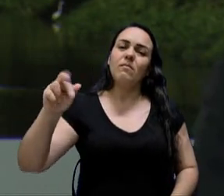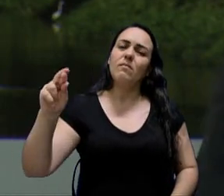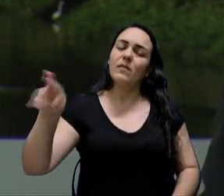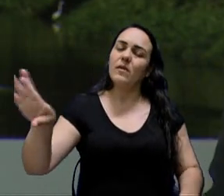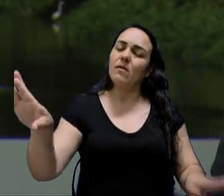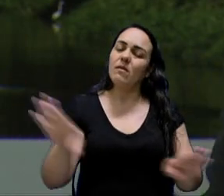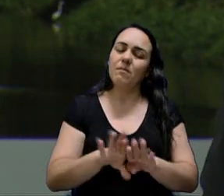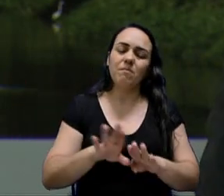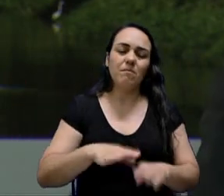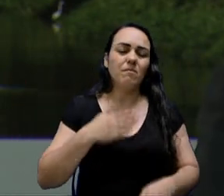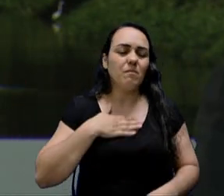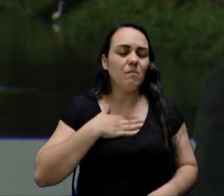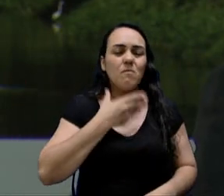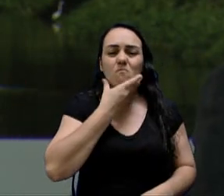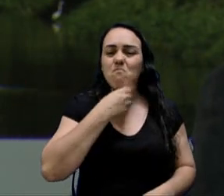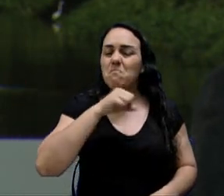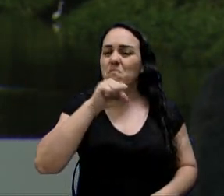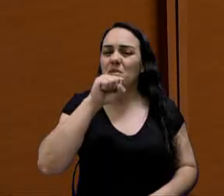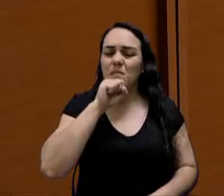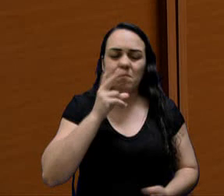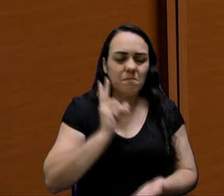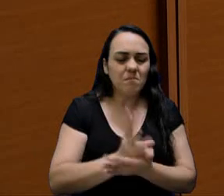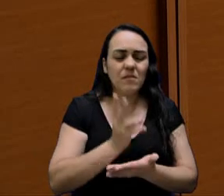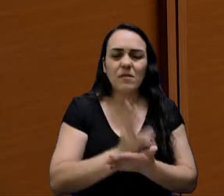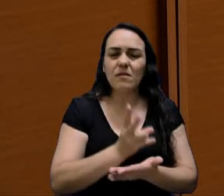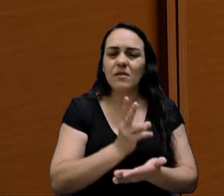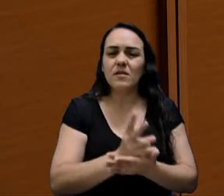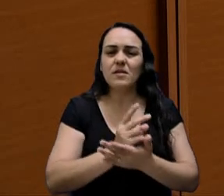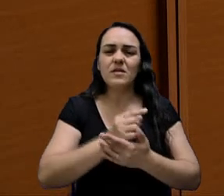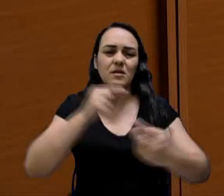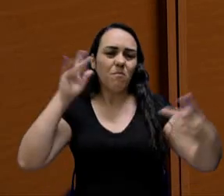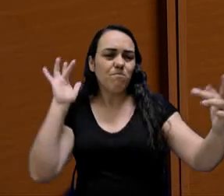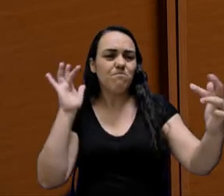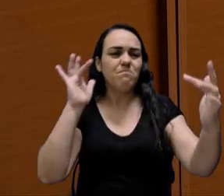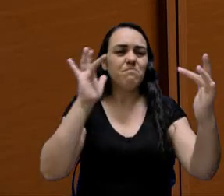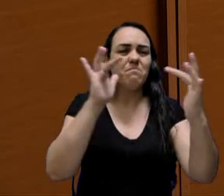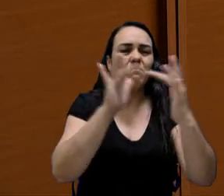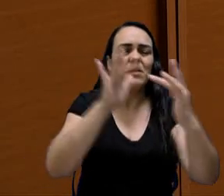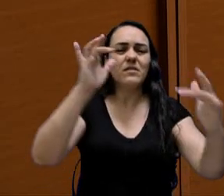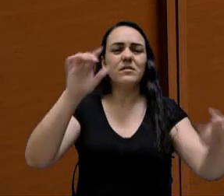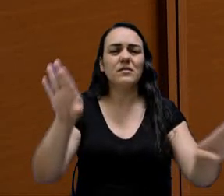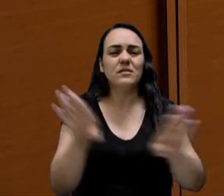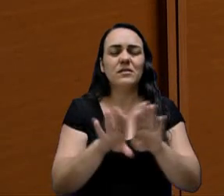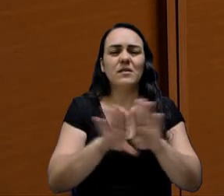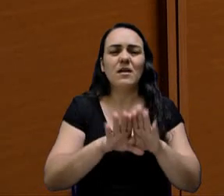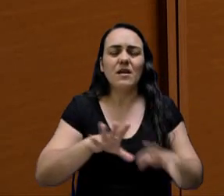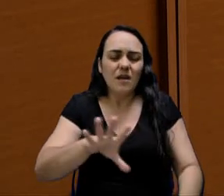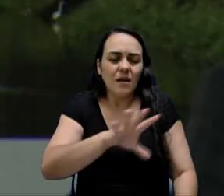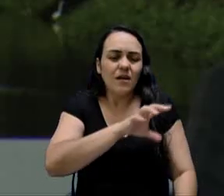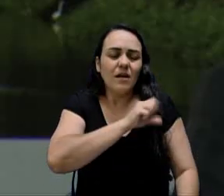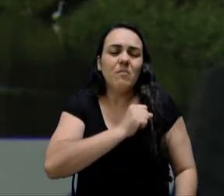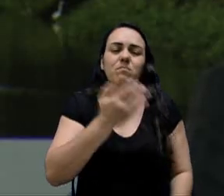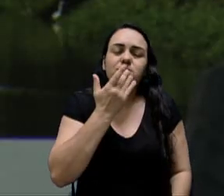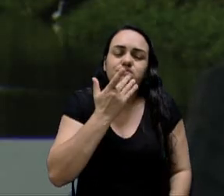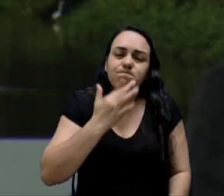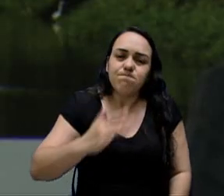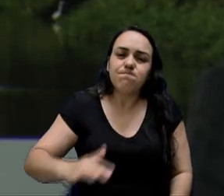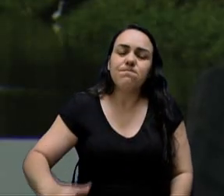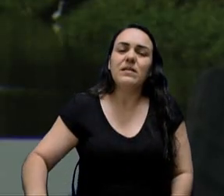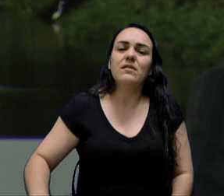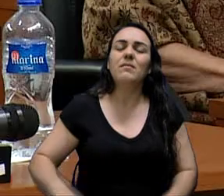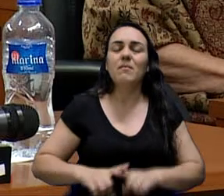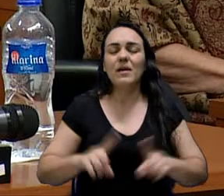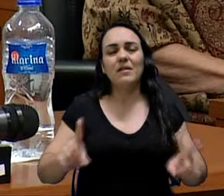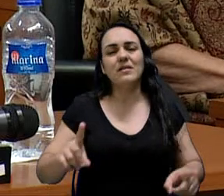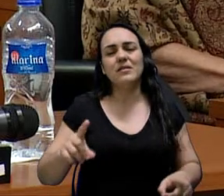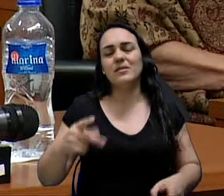Meu pai sempre foi meu norte, minha referência, sempre amou as crianças e, infelizmente, não